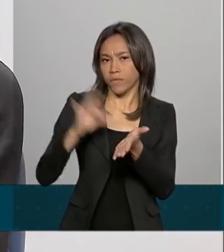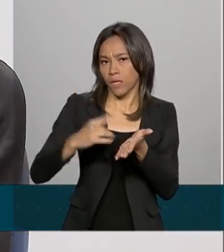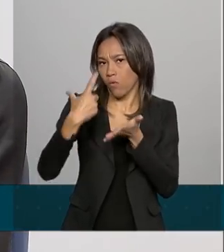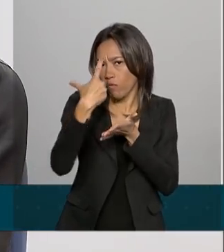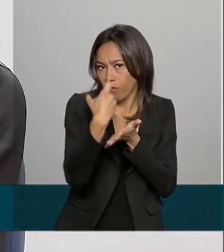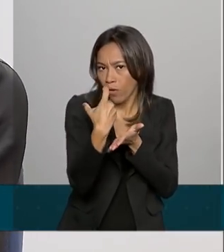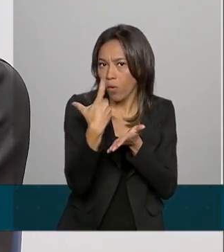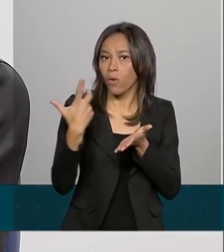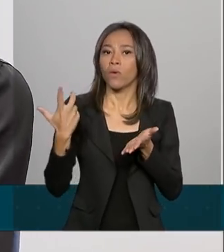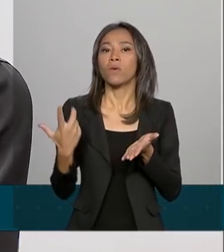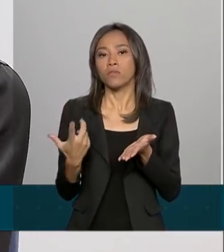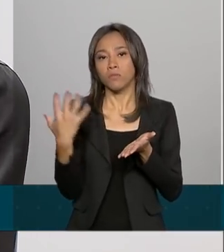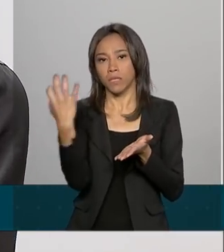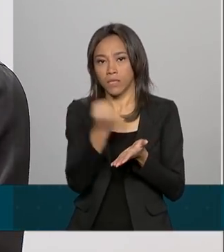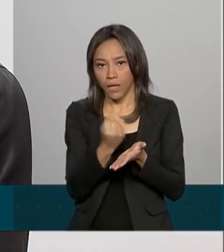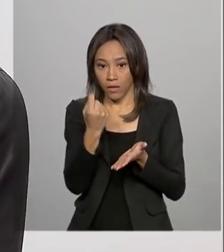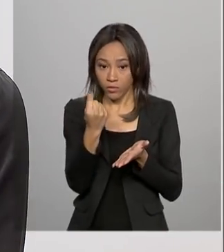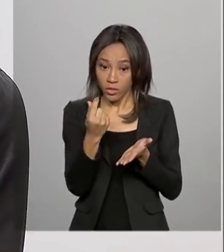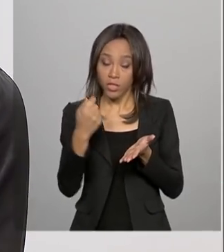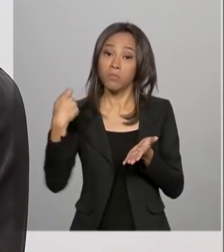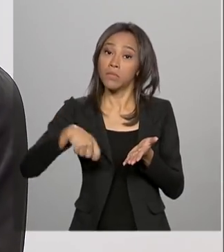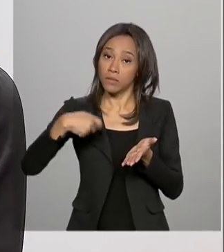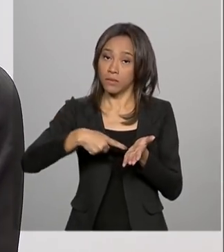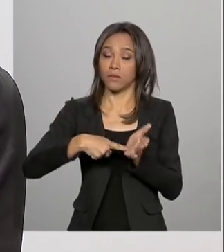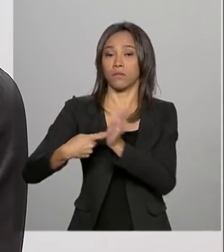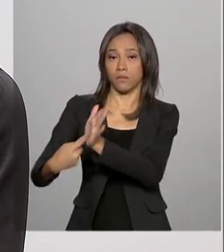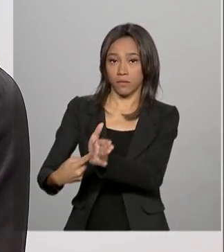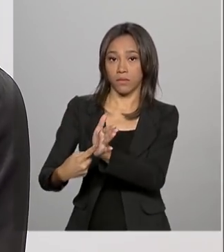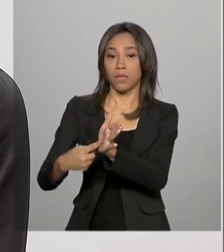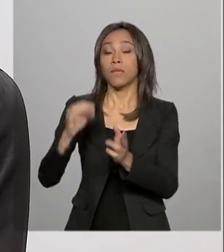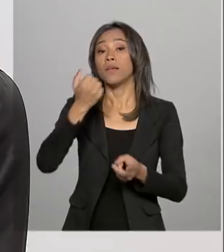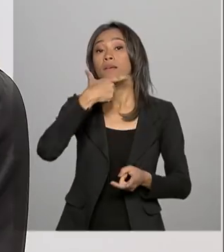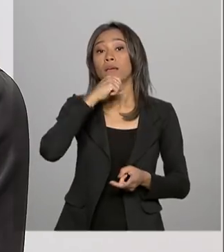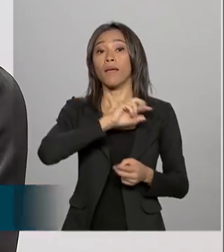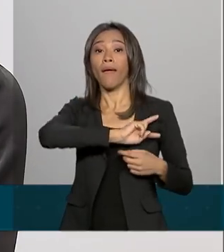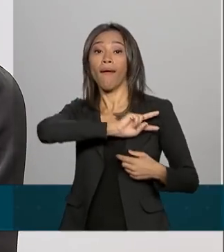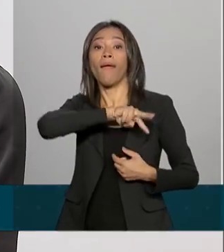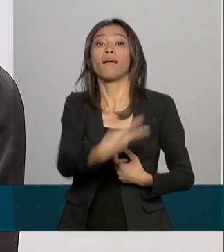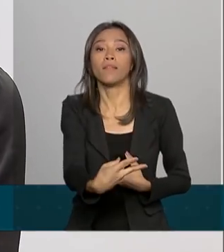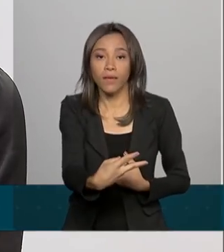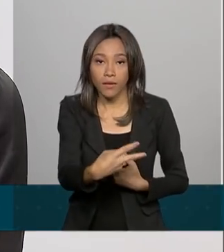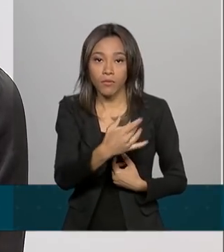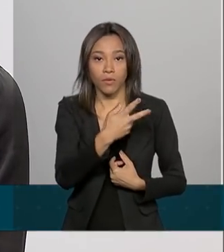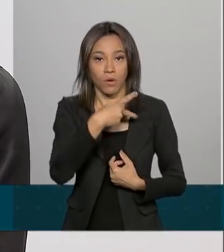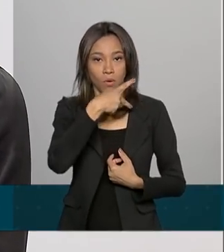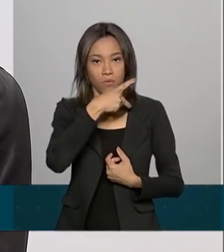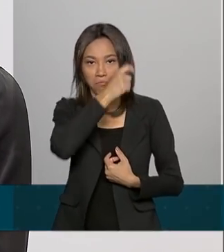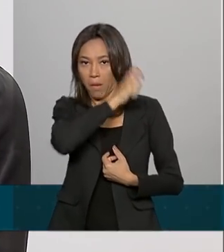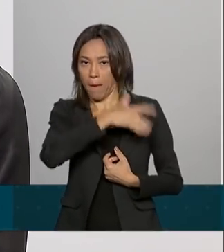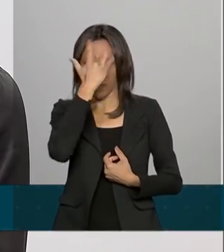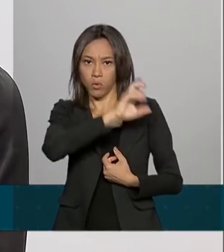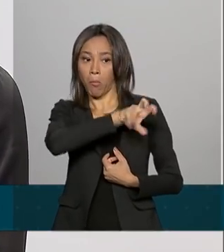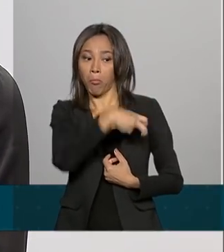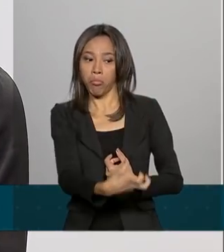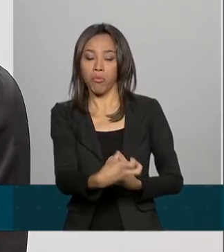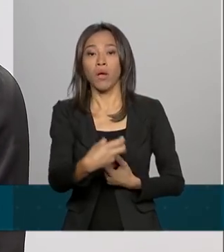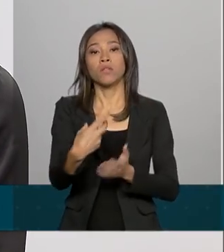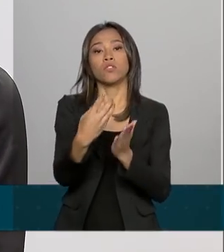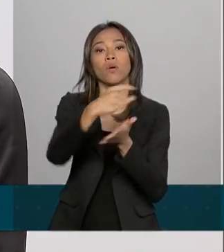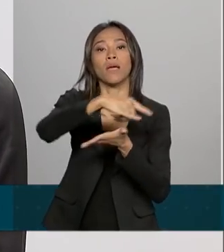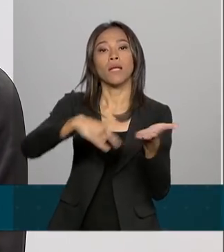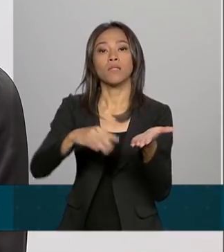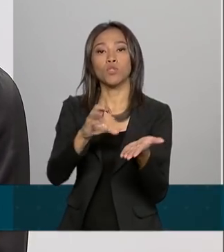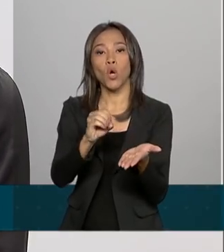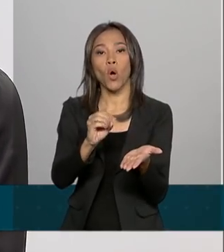os trabalhadores para sacar precisam apresentar esse documento. E para quem é herdeiro, ele apresenta a certidão de óbito e uma declaração de